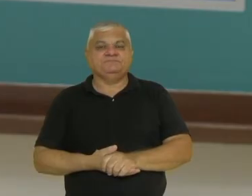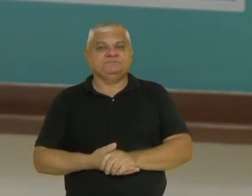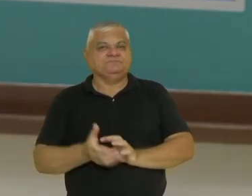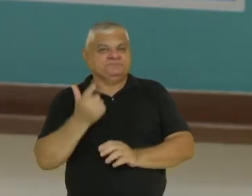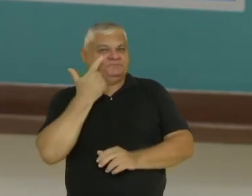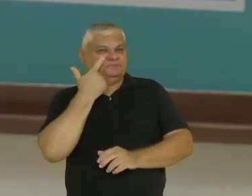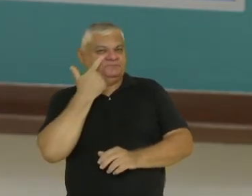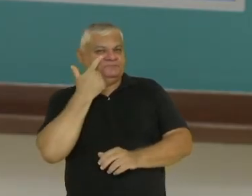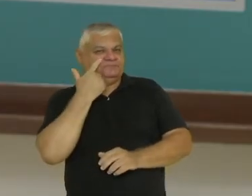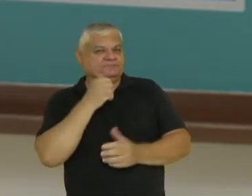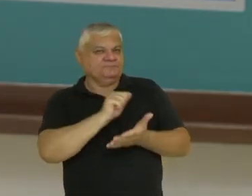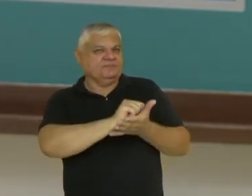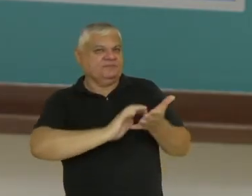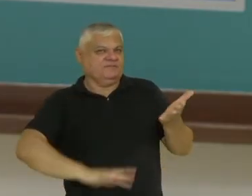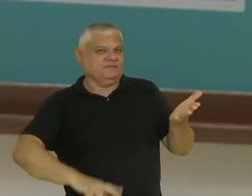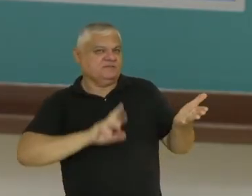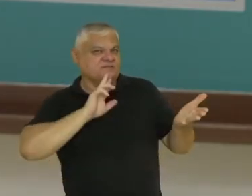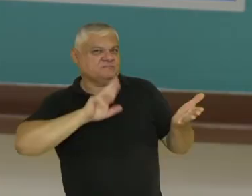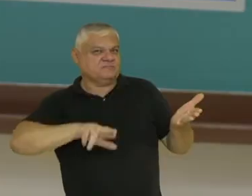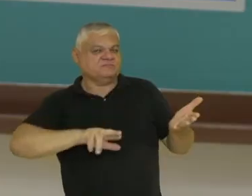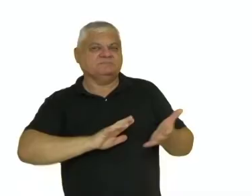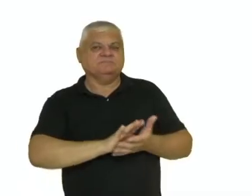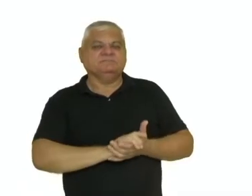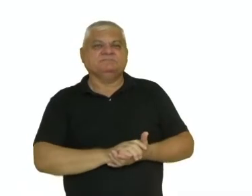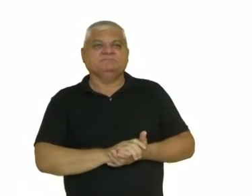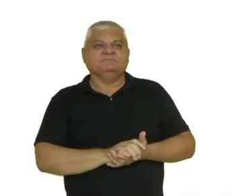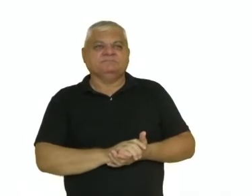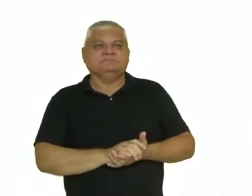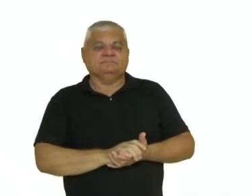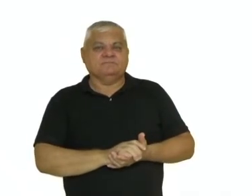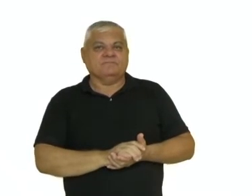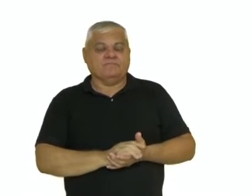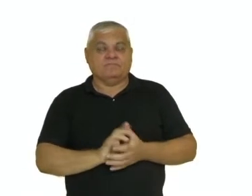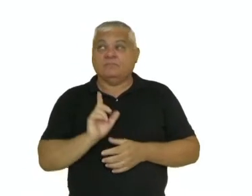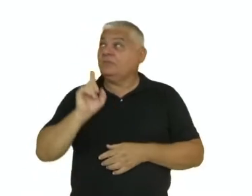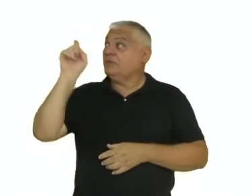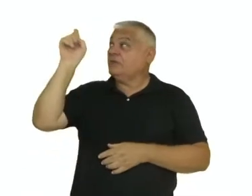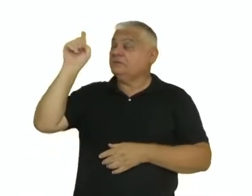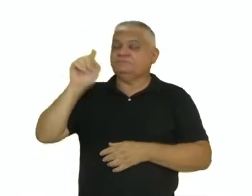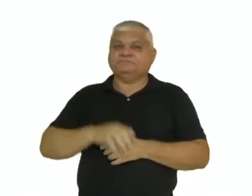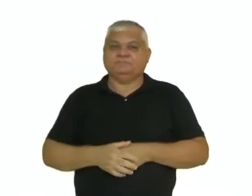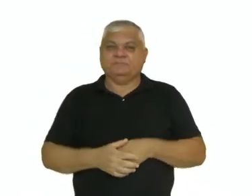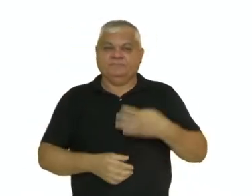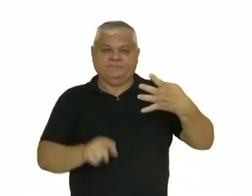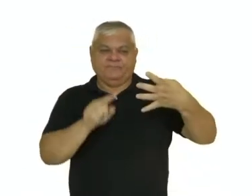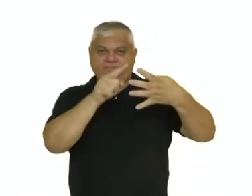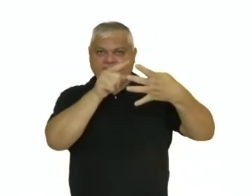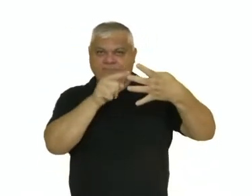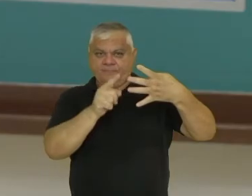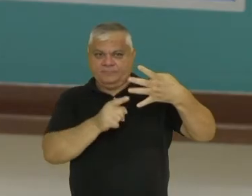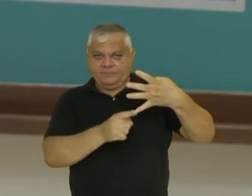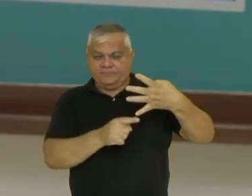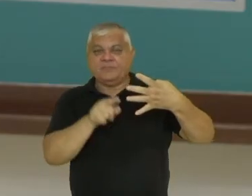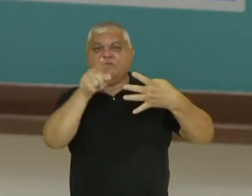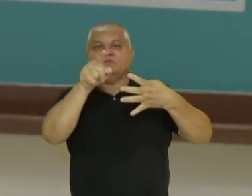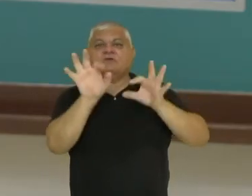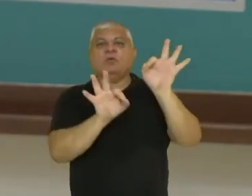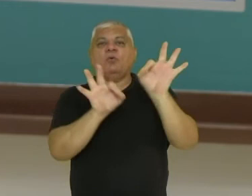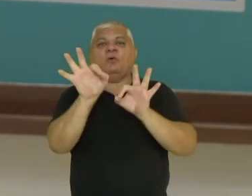Vamos para a correção da atividade 2? Olha só, o exercício traz aqui 4 frases e ele quer que você ordene de